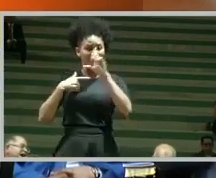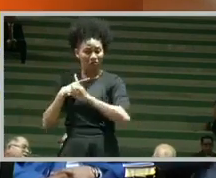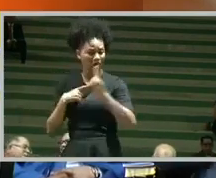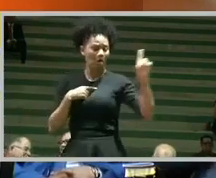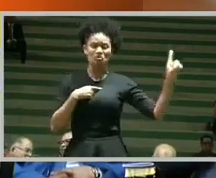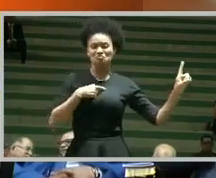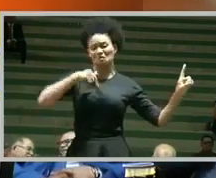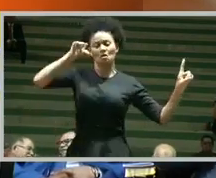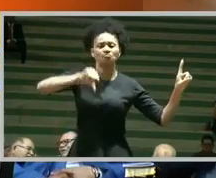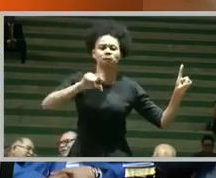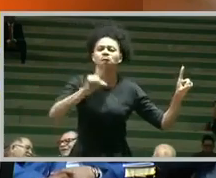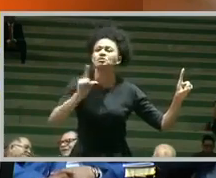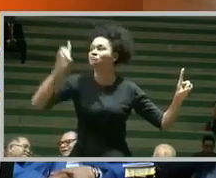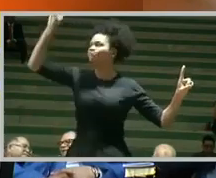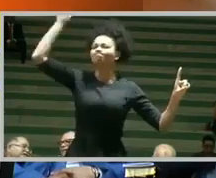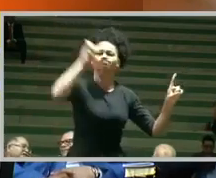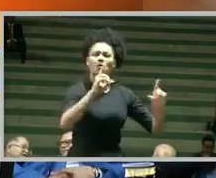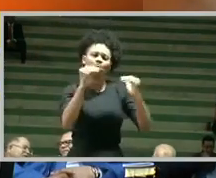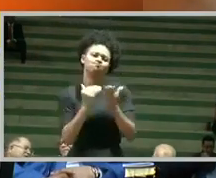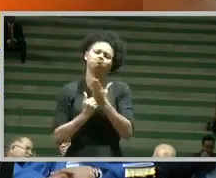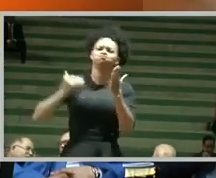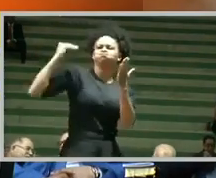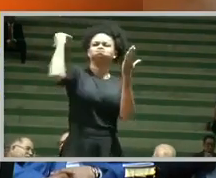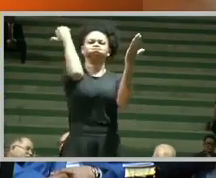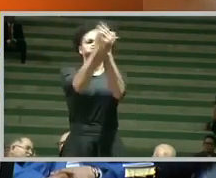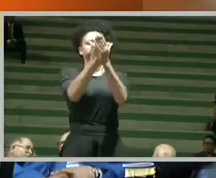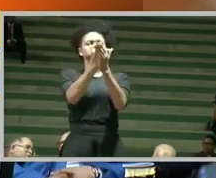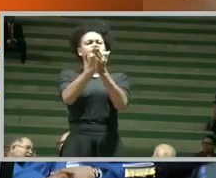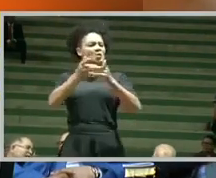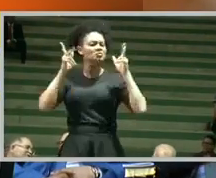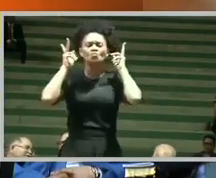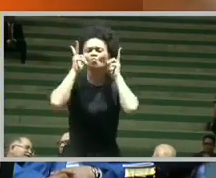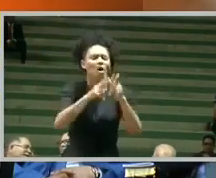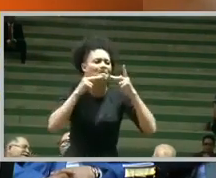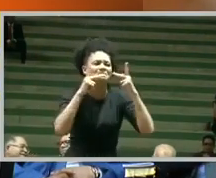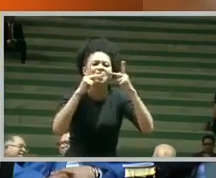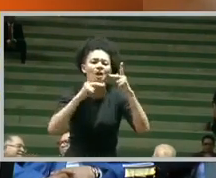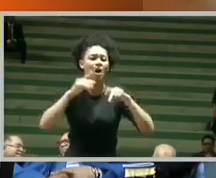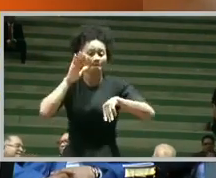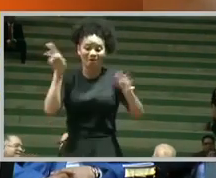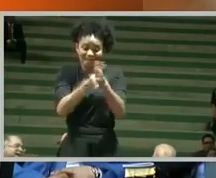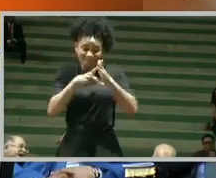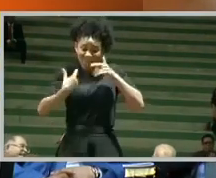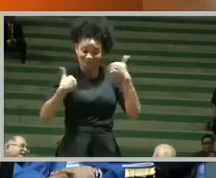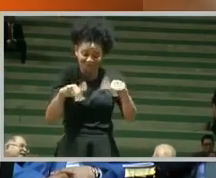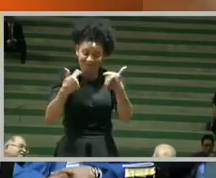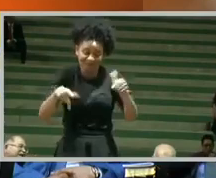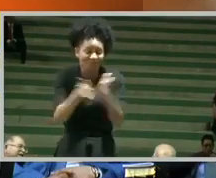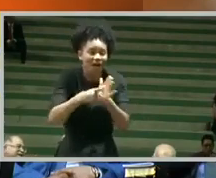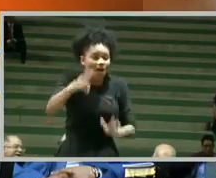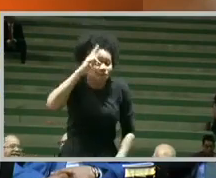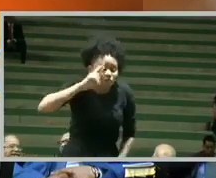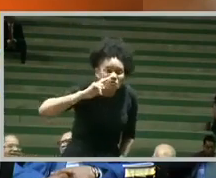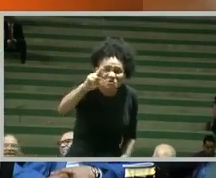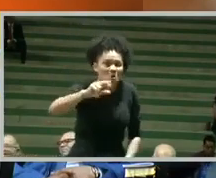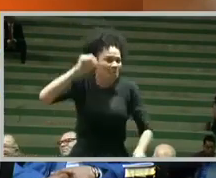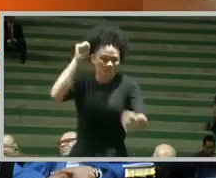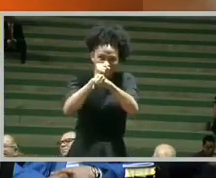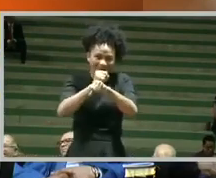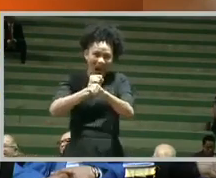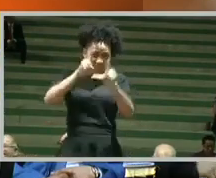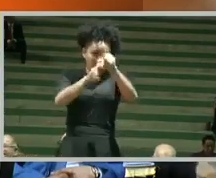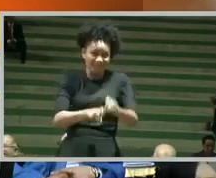não estivesse, teria pregação do mesmo jeito. A obra de Deus não